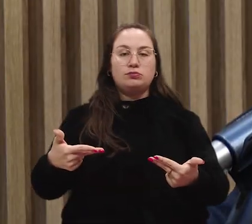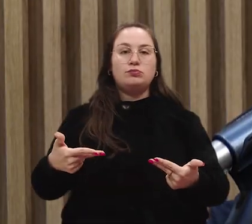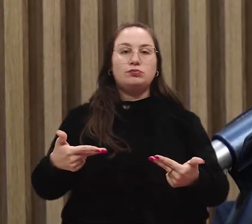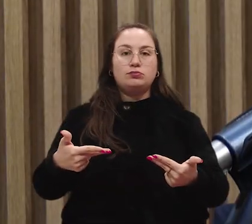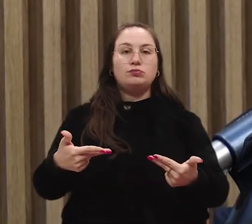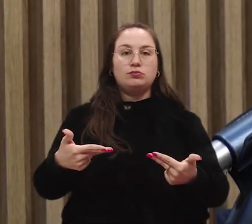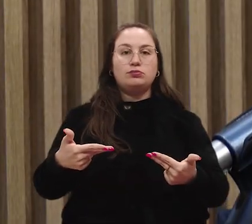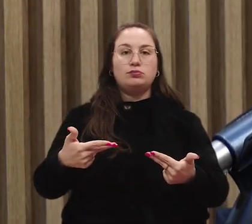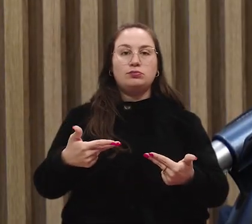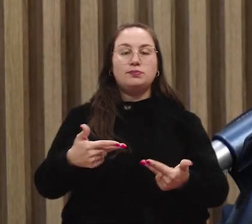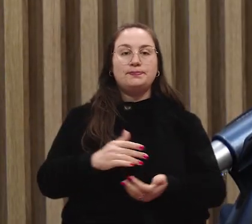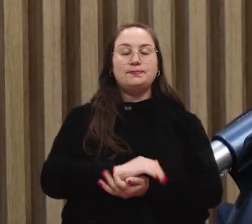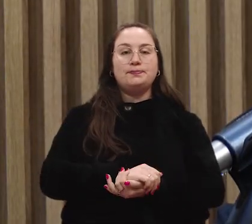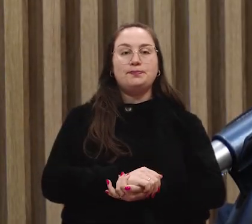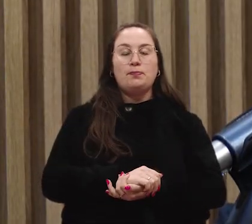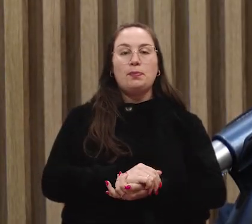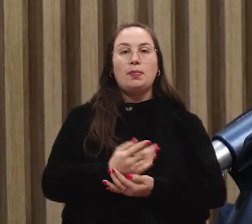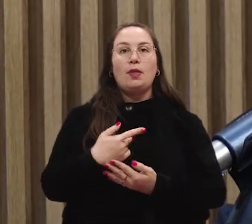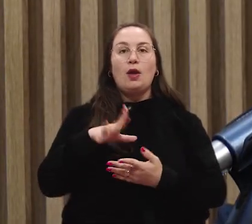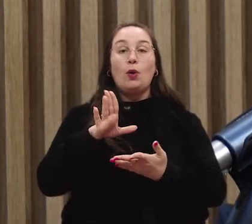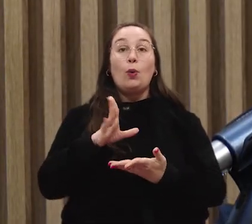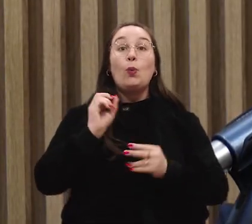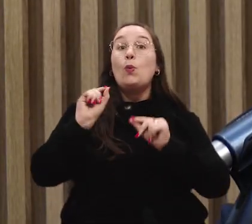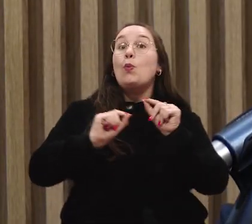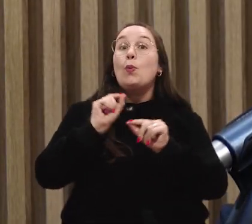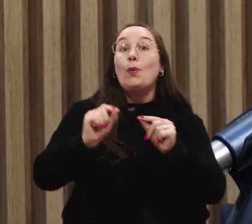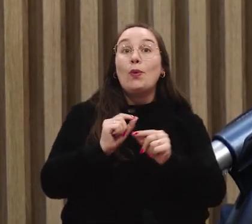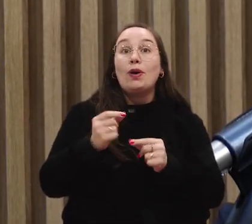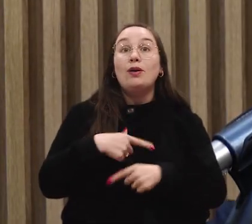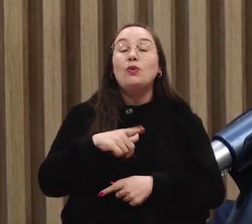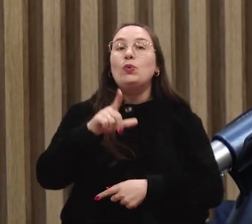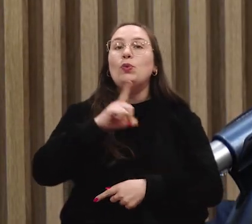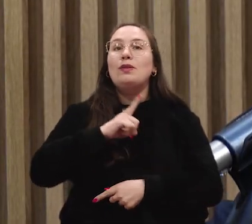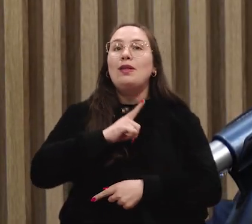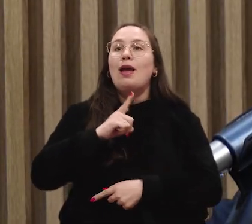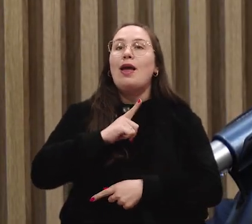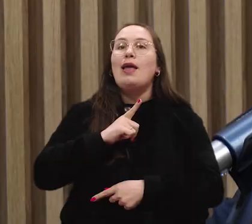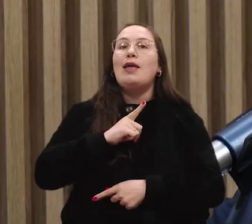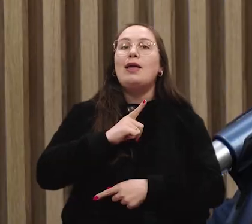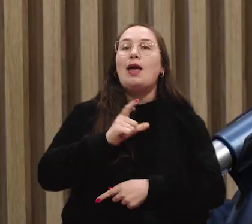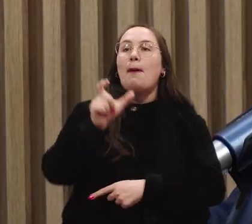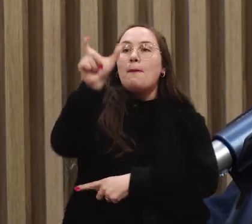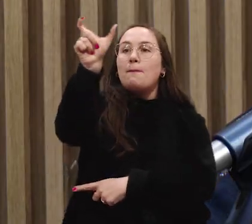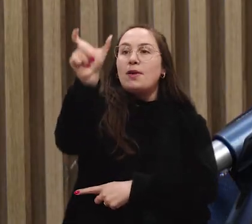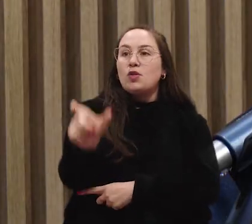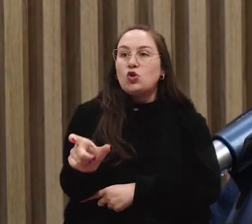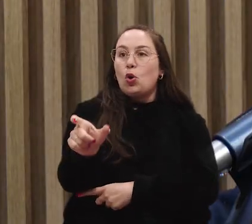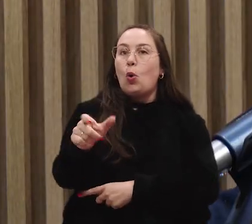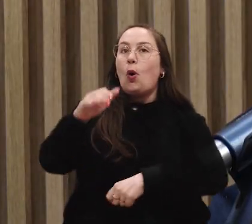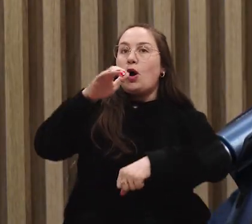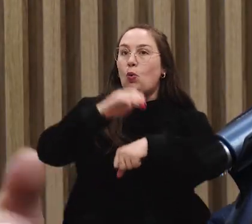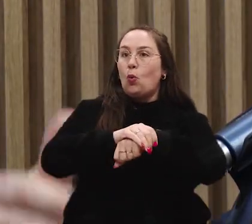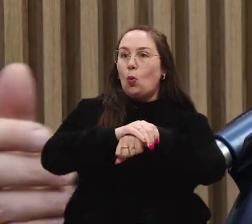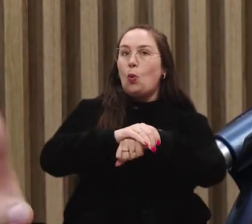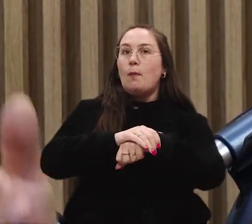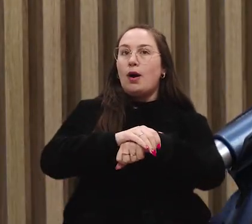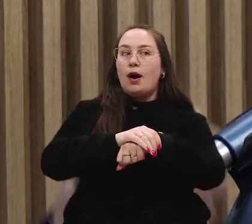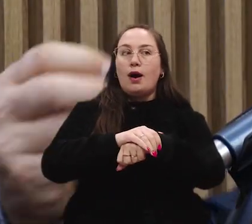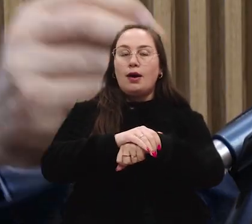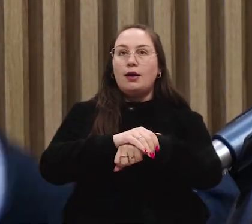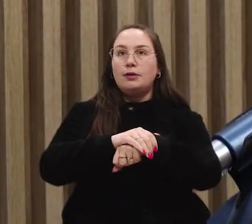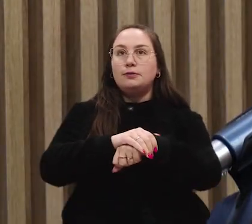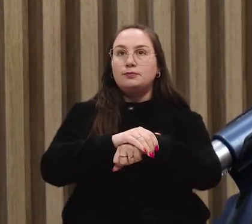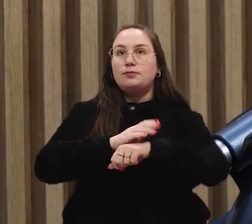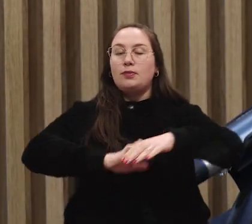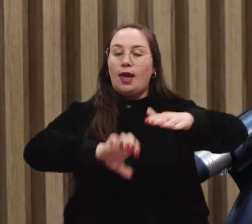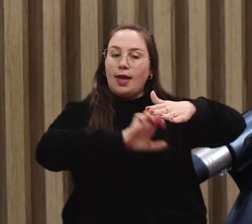orienta a fazer o boletim de ocorrência. Quando nós temos quem é o provável, a provável pessoa, não, a